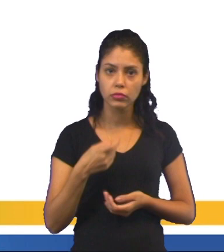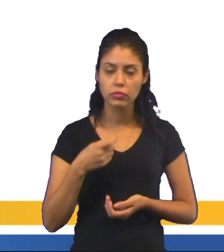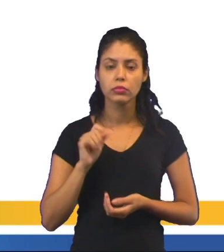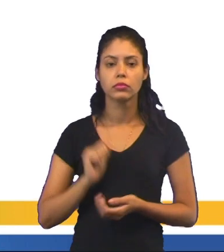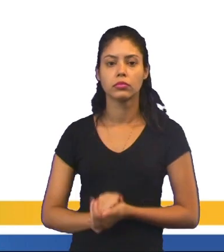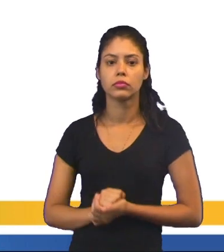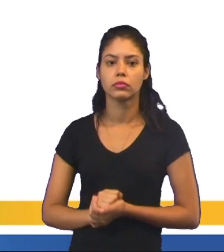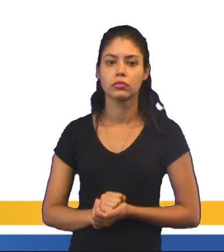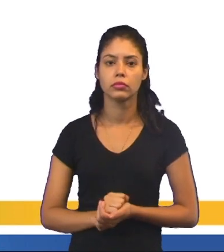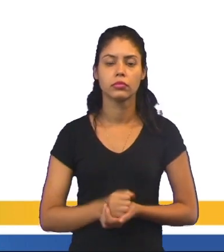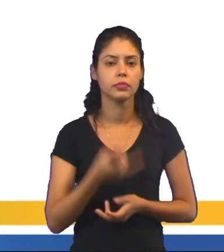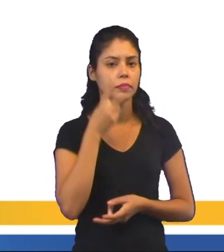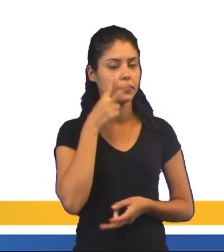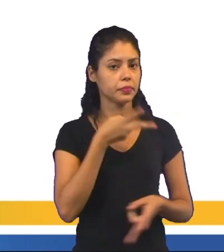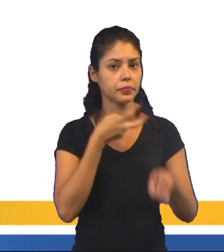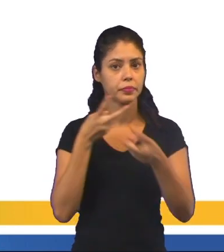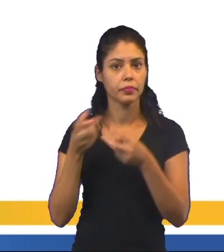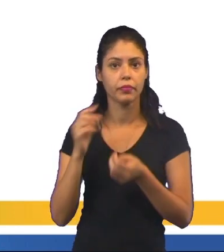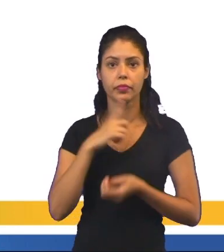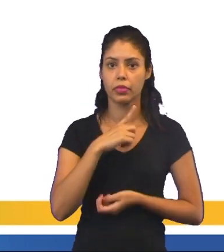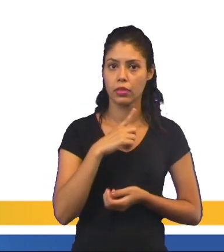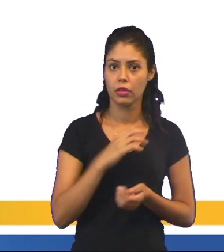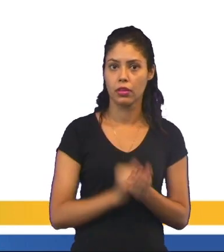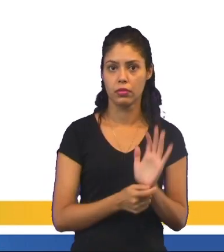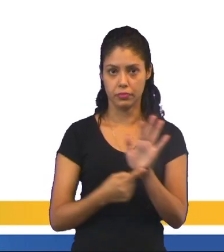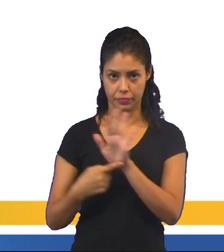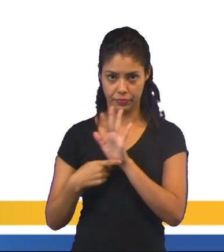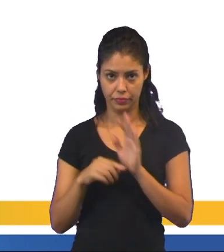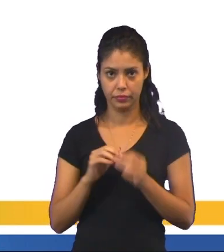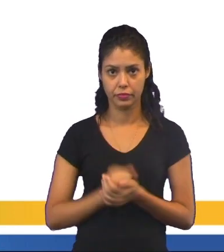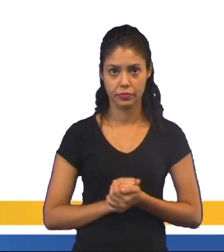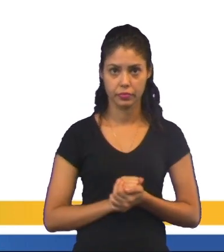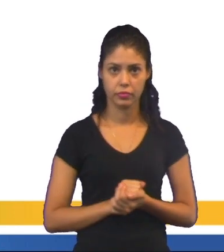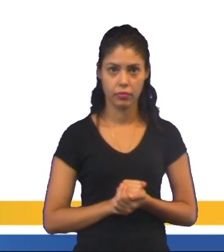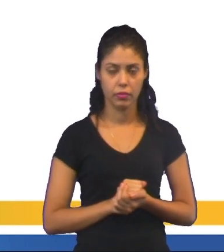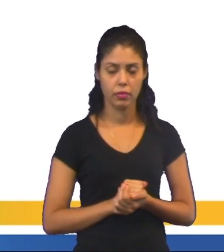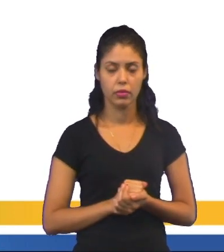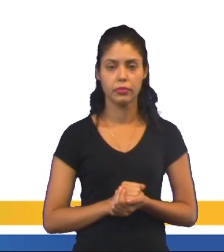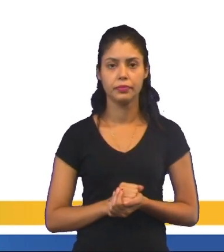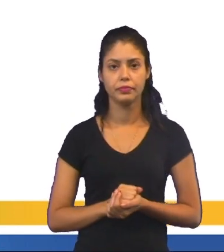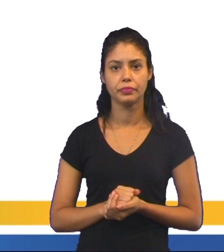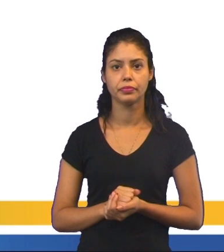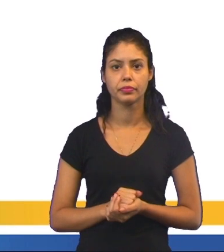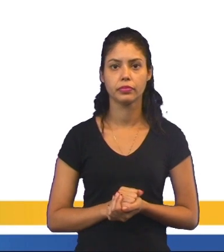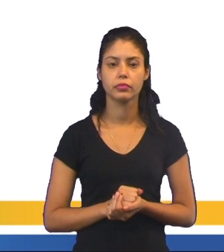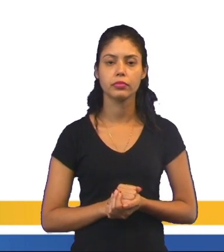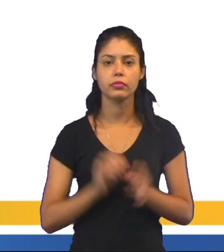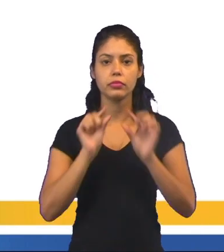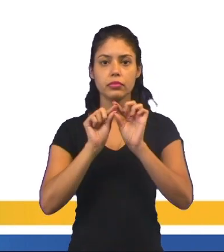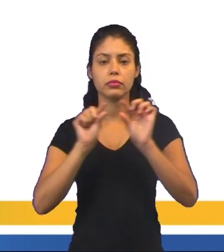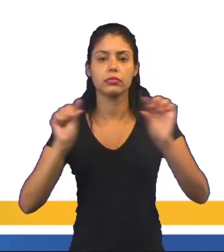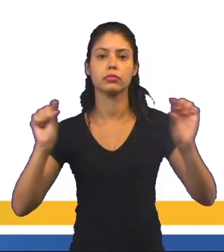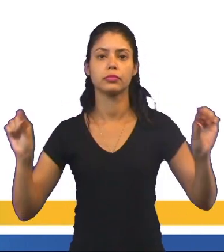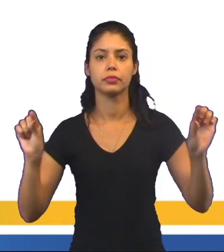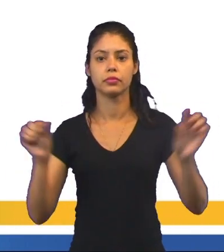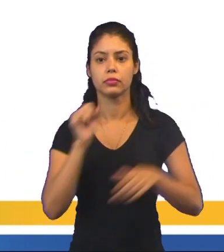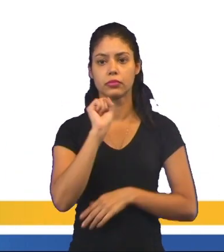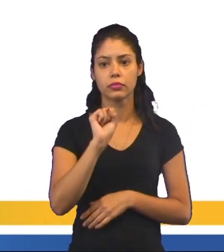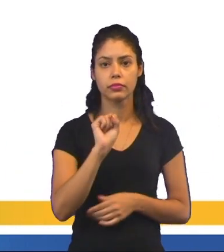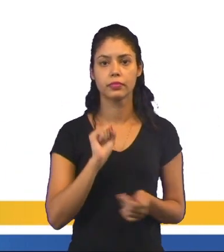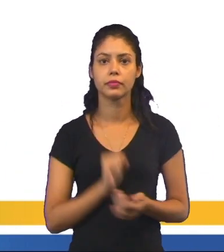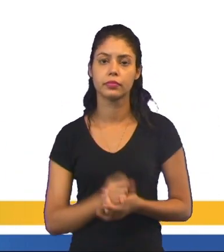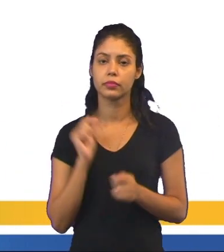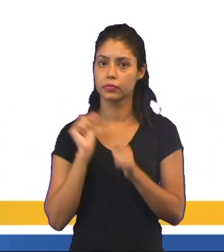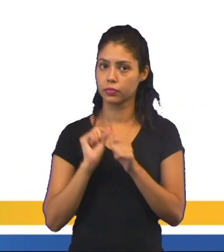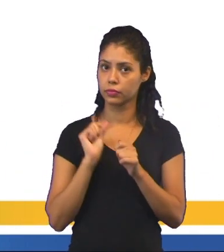eixo X então Observe aí que nós vamos a demonstração tá asa reta a reta